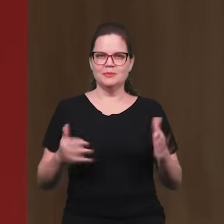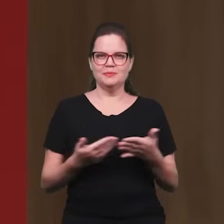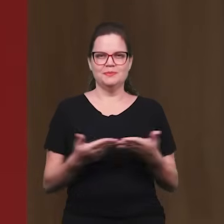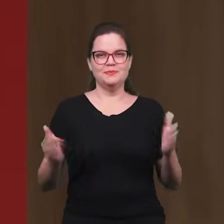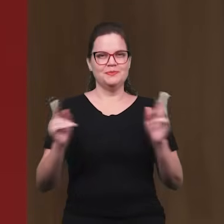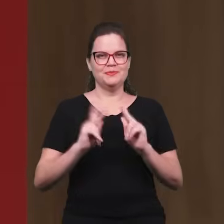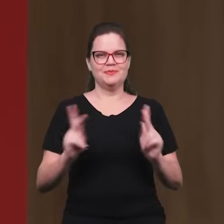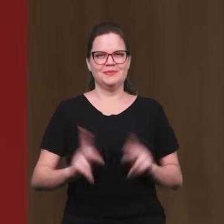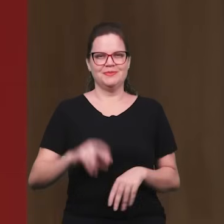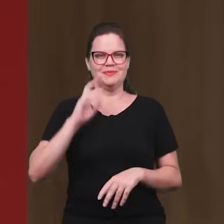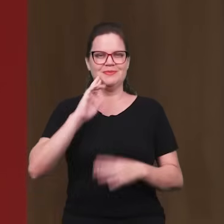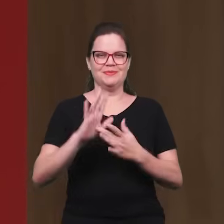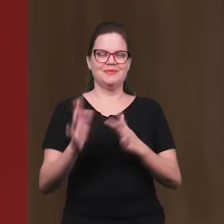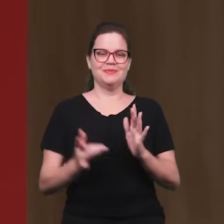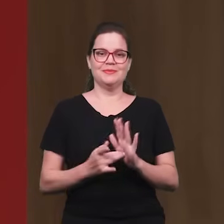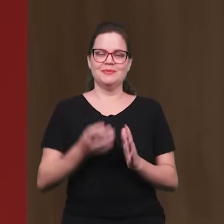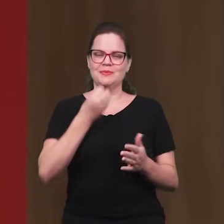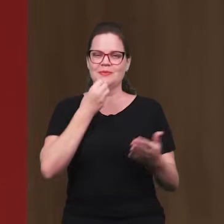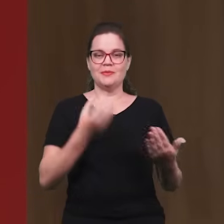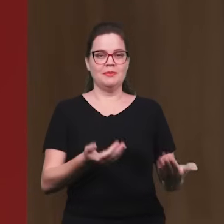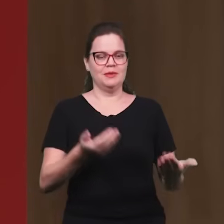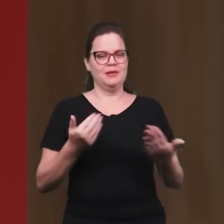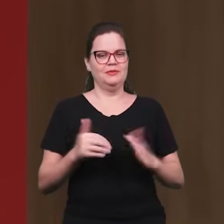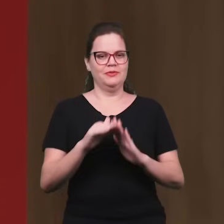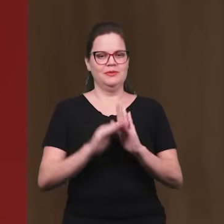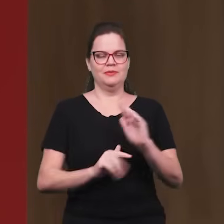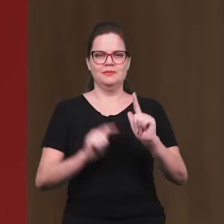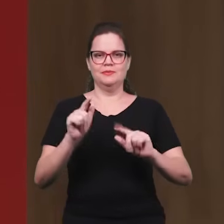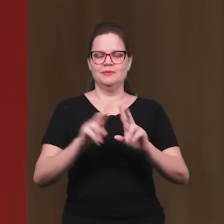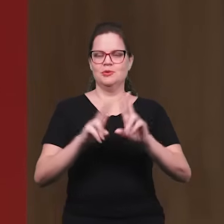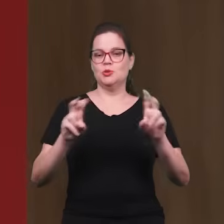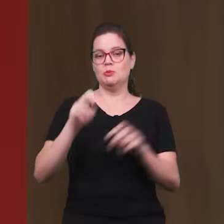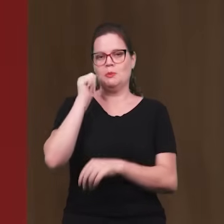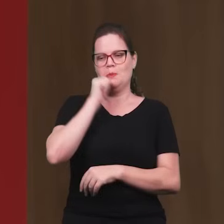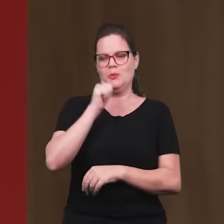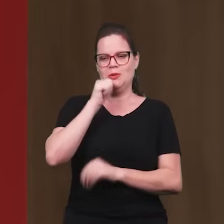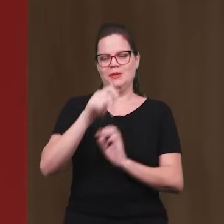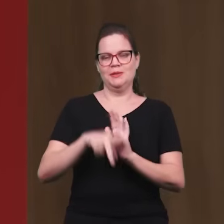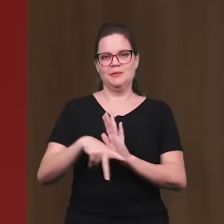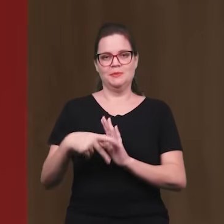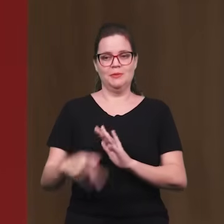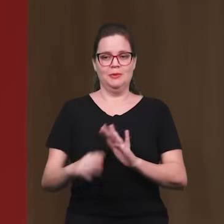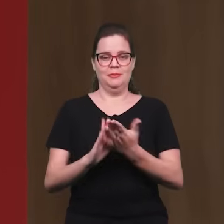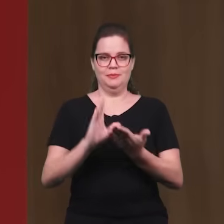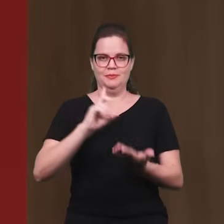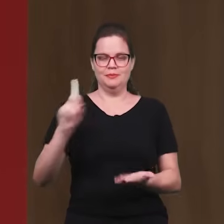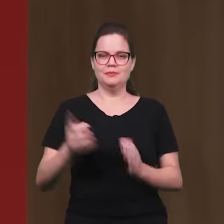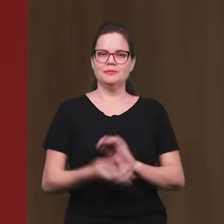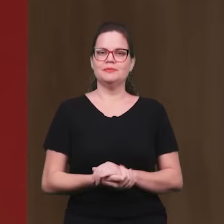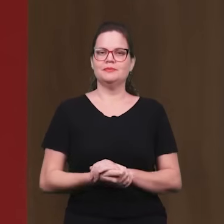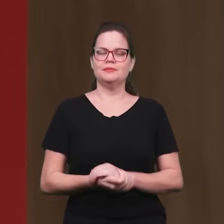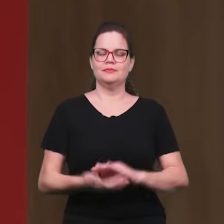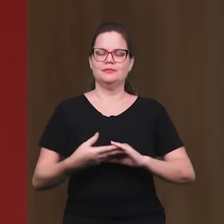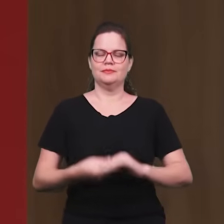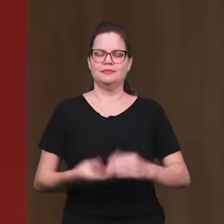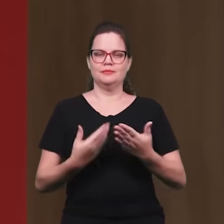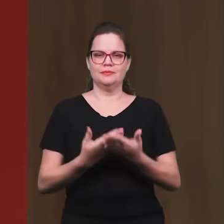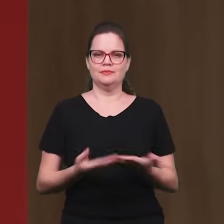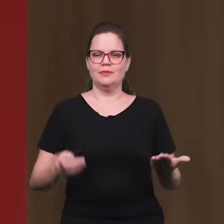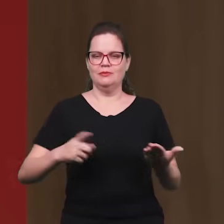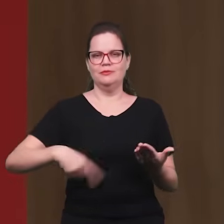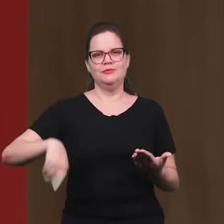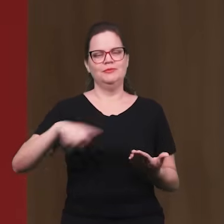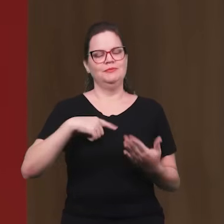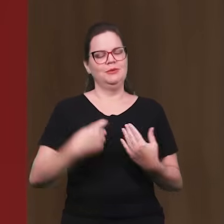Olá, a paz do Senhor Jesus, sejam bem-vindos ao programa Mulheres Bíblicas. Nós gostaríamos de saudar